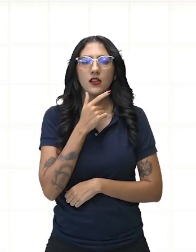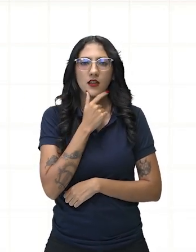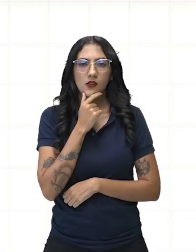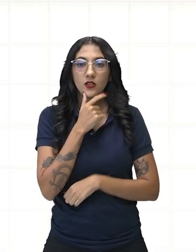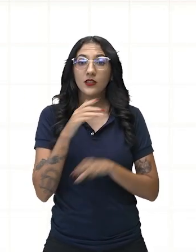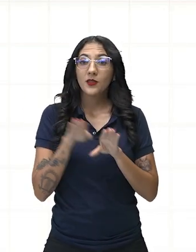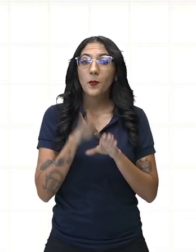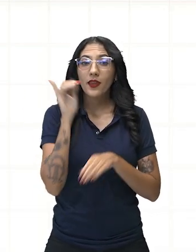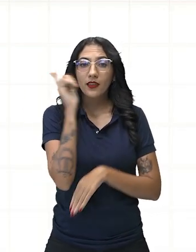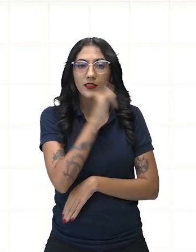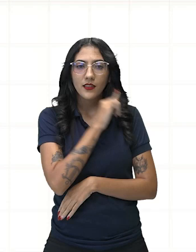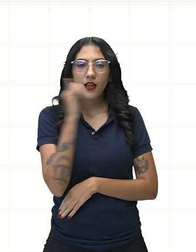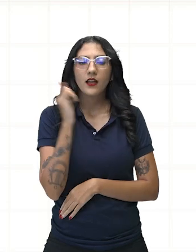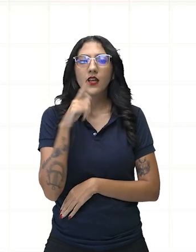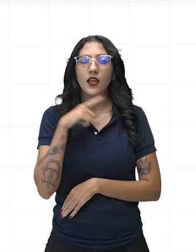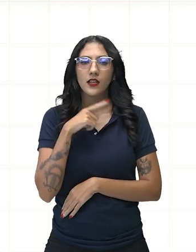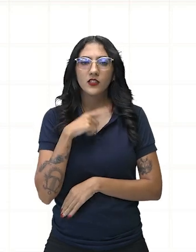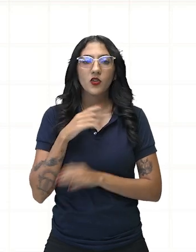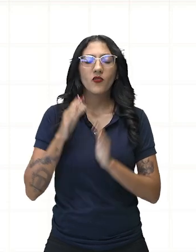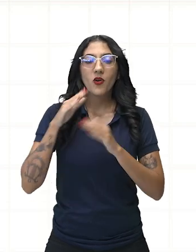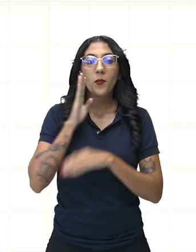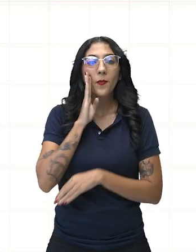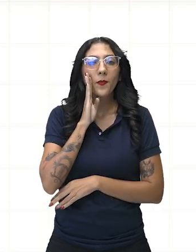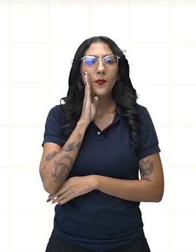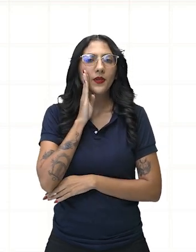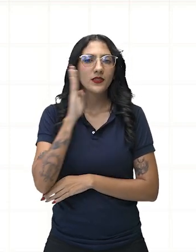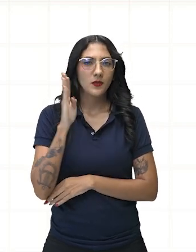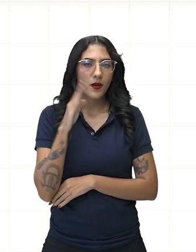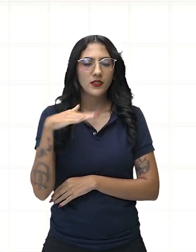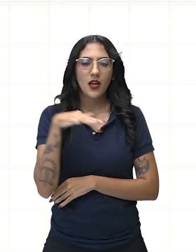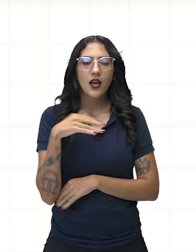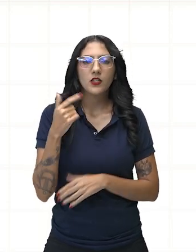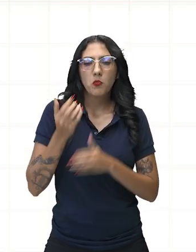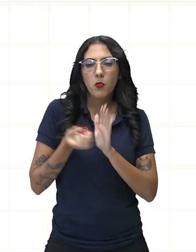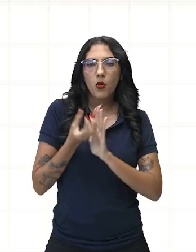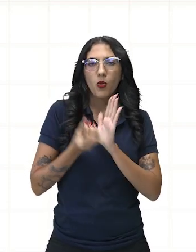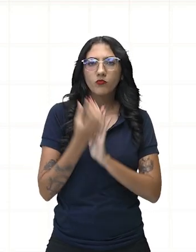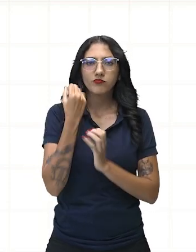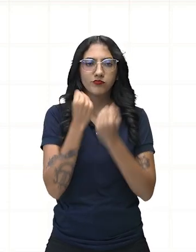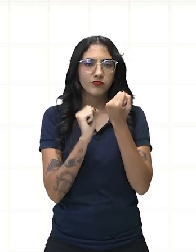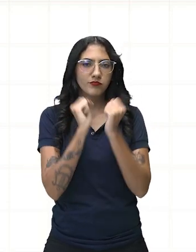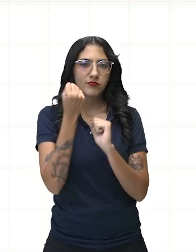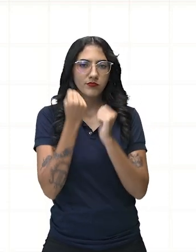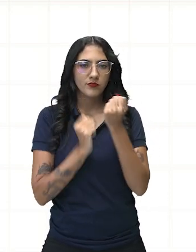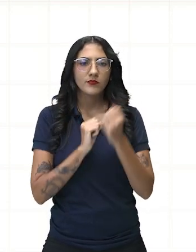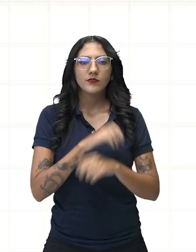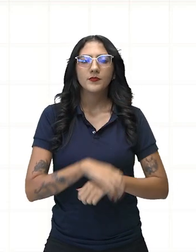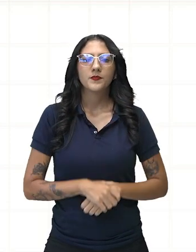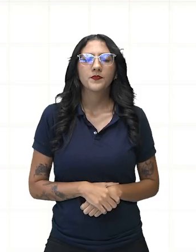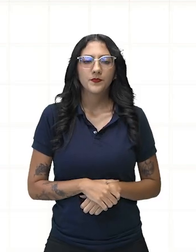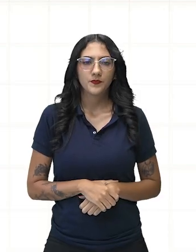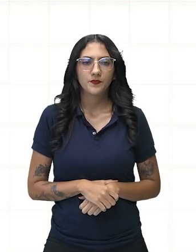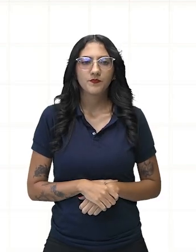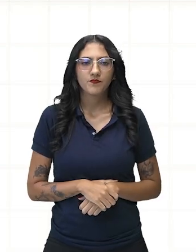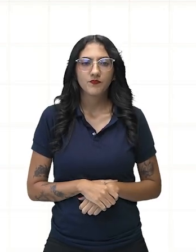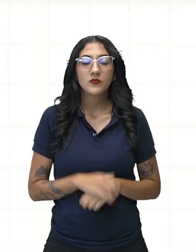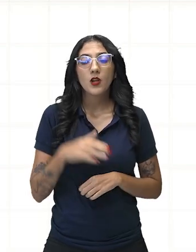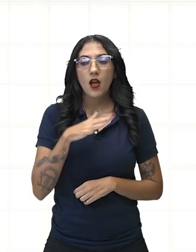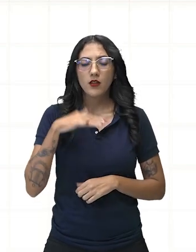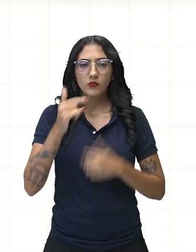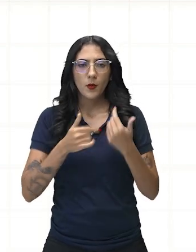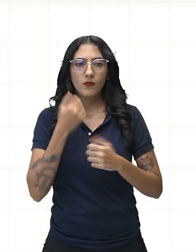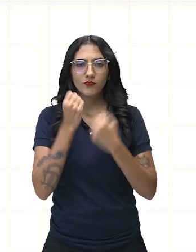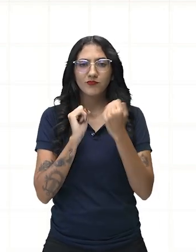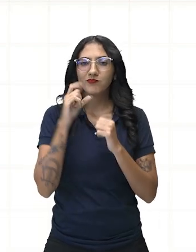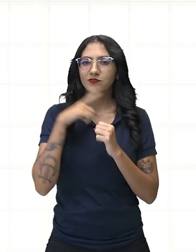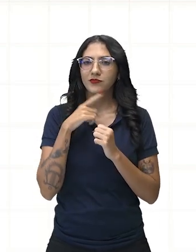Itália também, abrigam os principais centros industriais do continente europeu. E a indústria europeia ela é